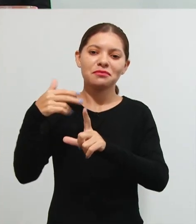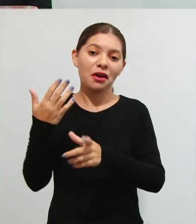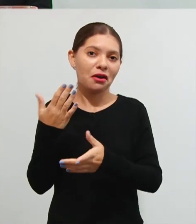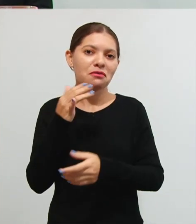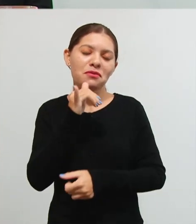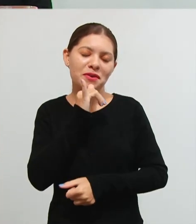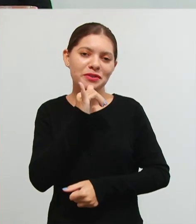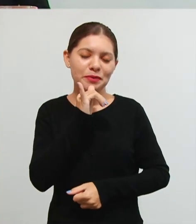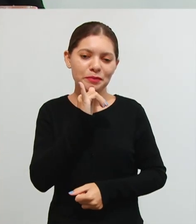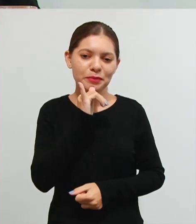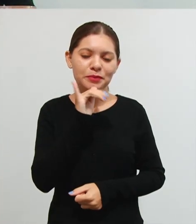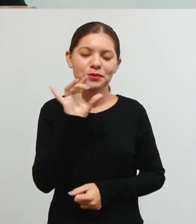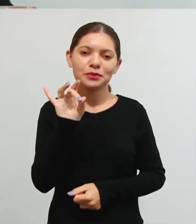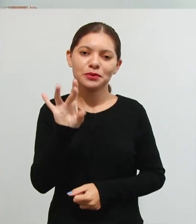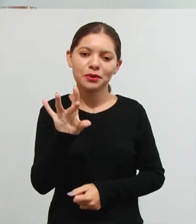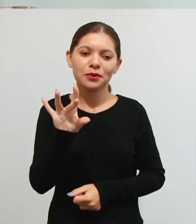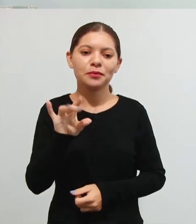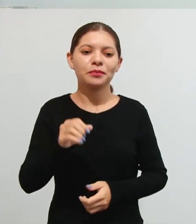exemplo